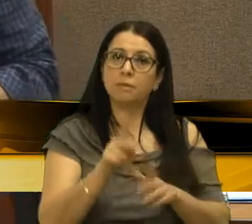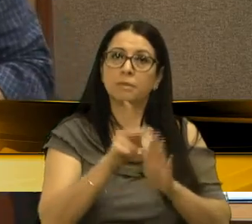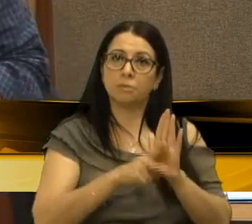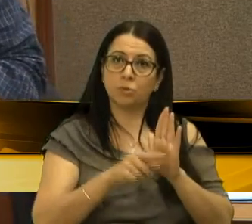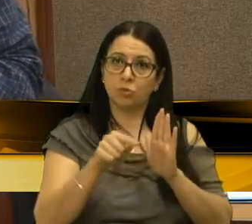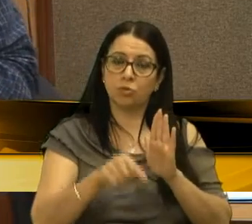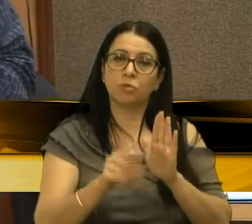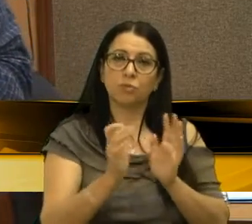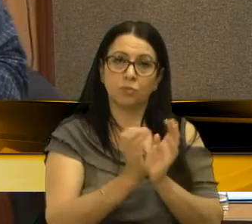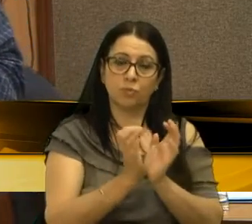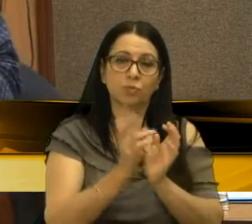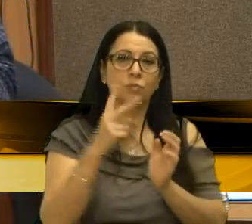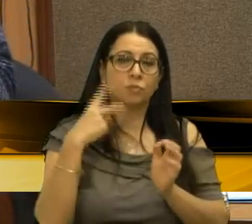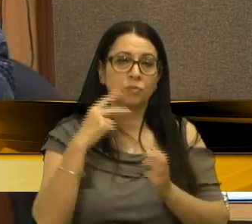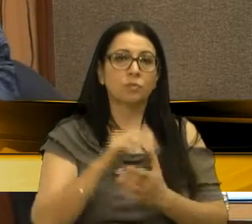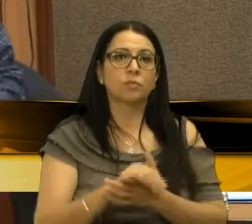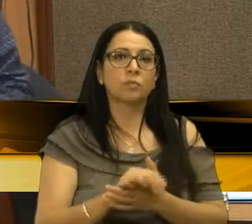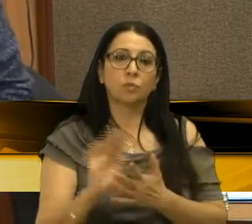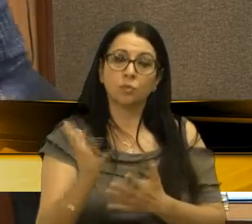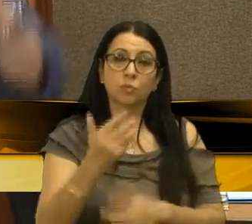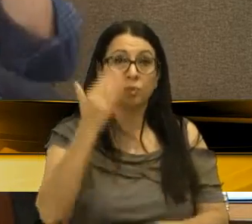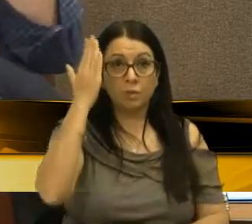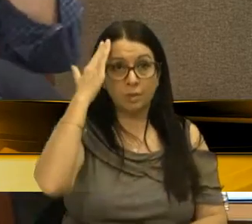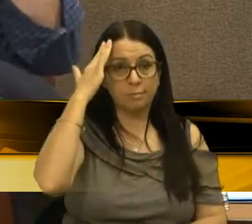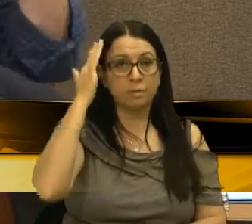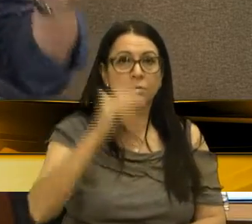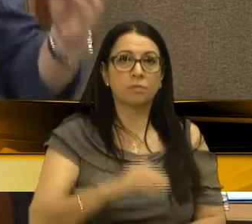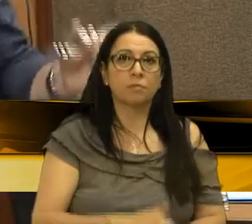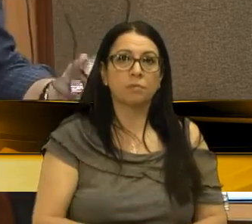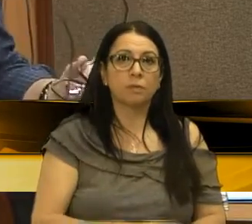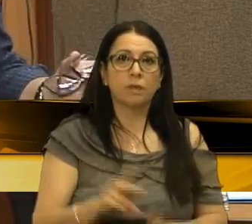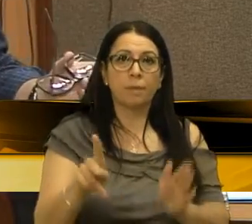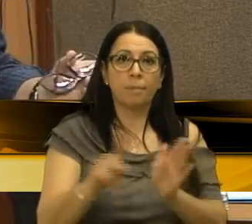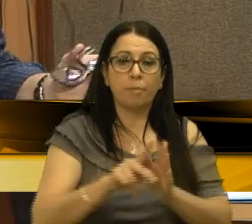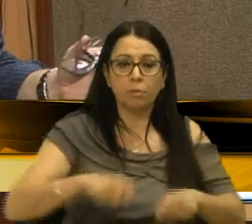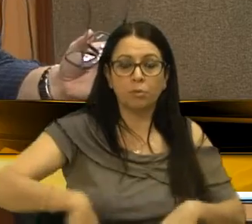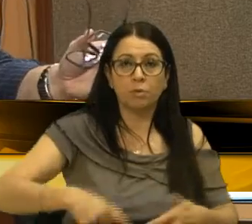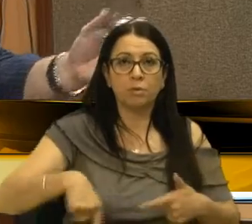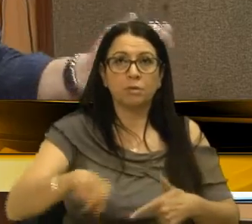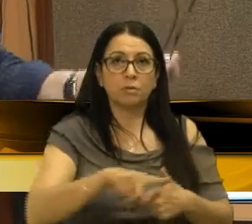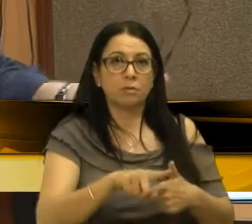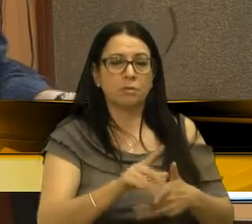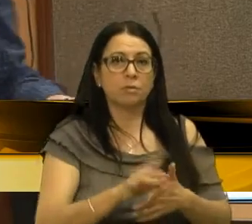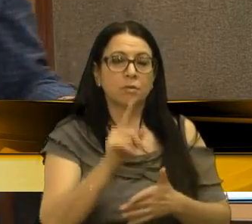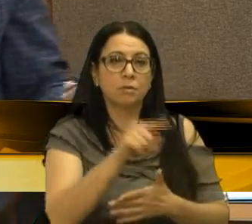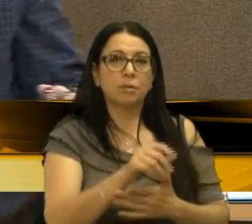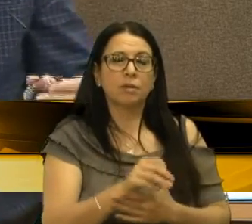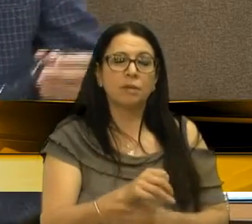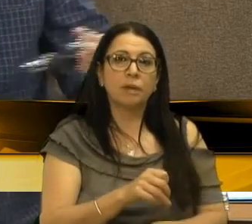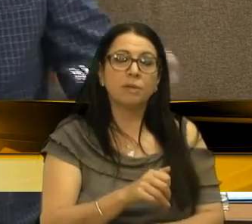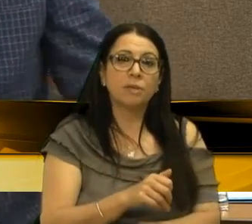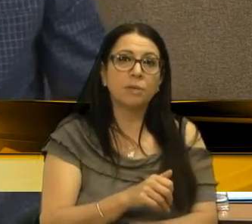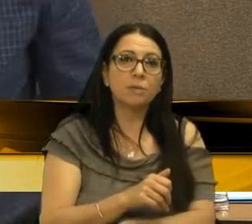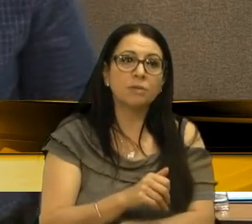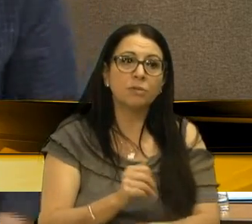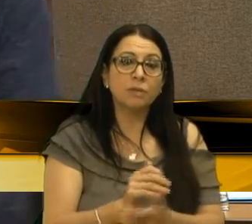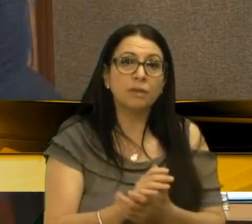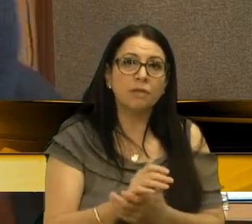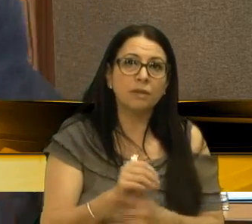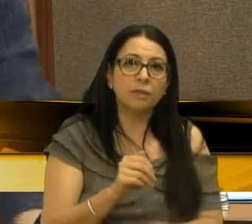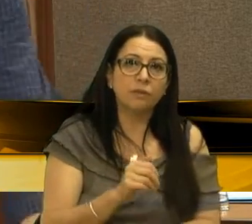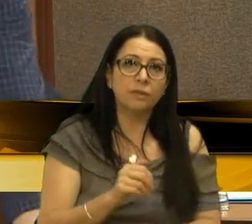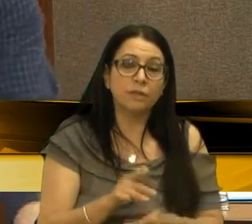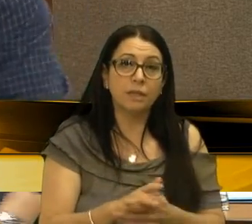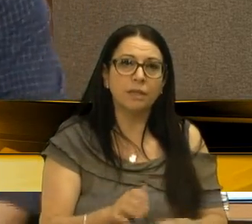prezados colegas, né, todos sabemos que a própria despesa que vem, né, com o fruto